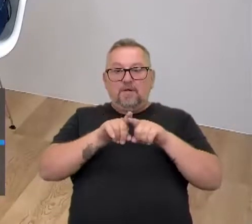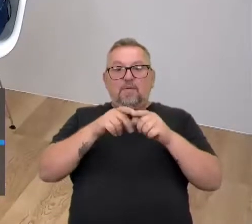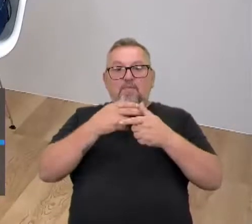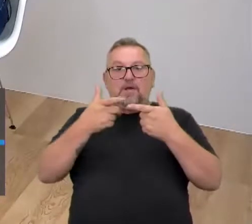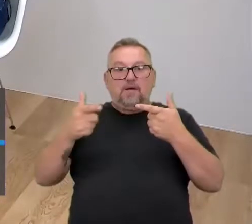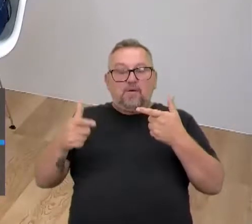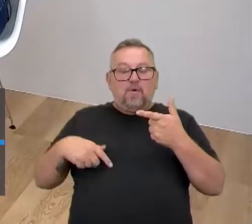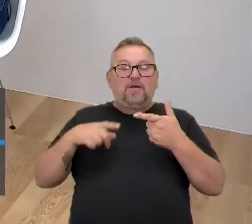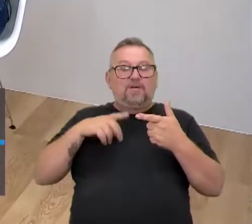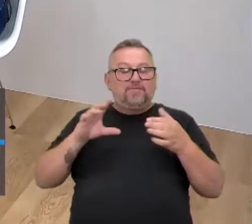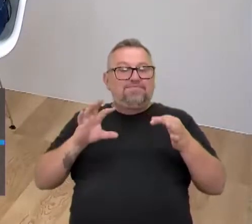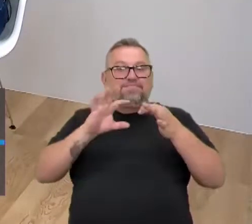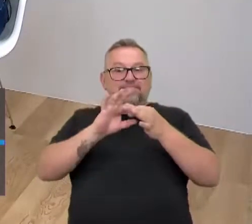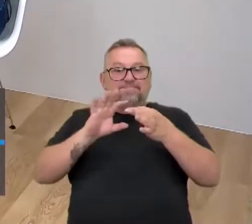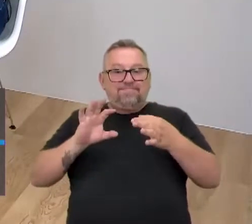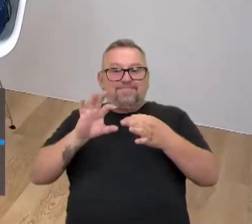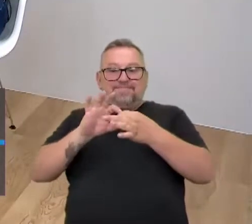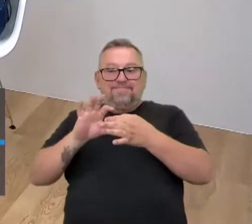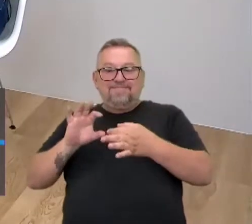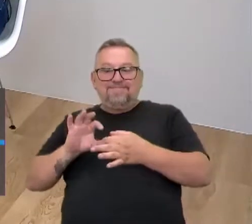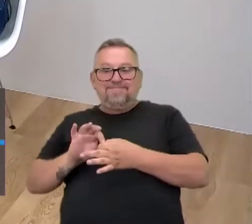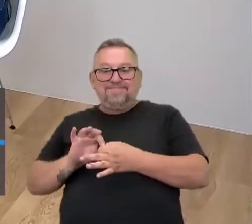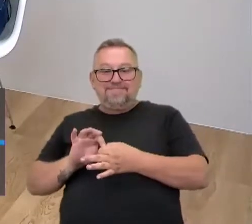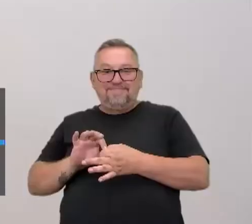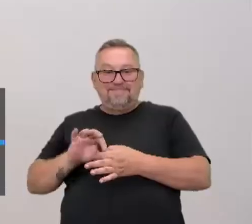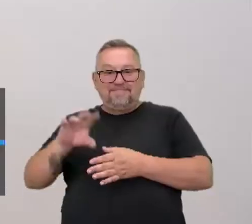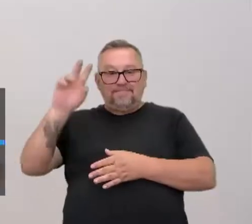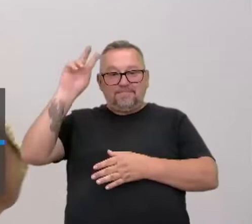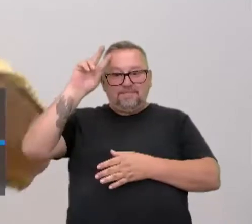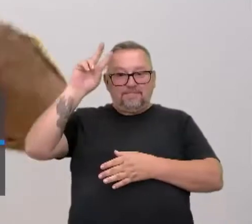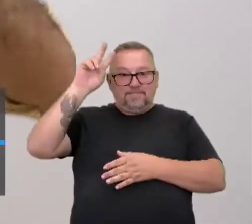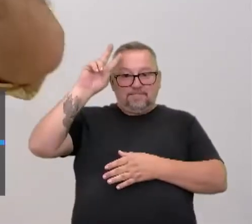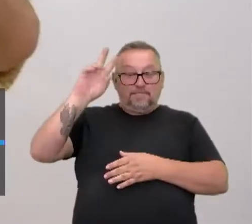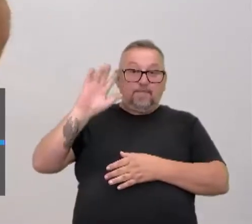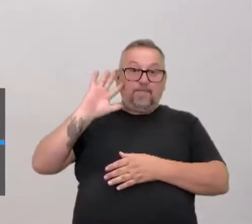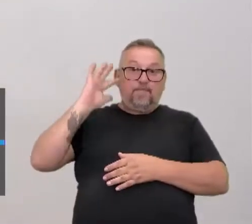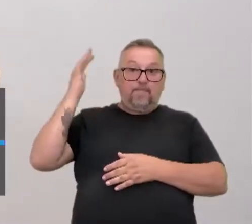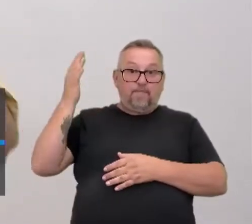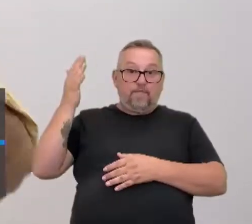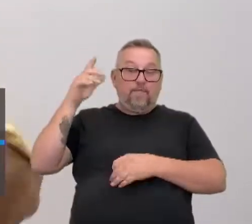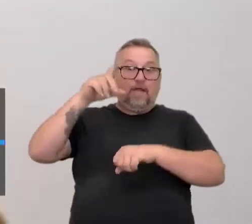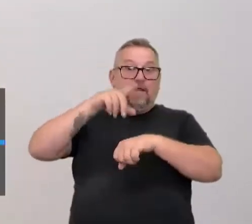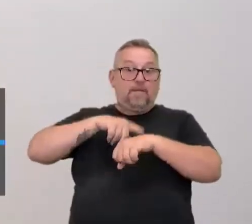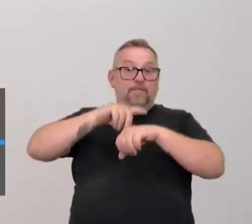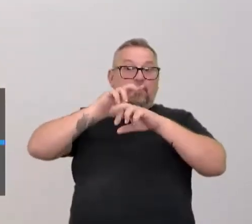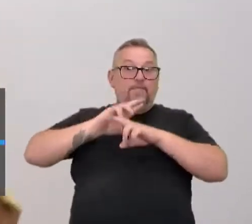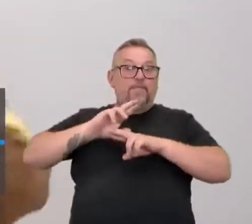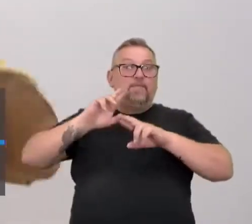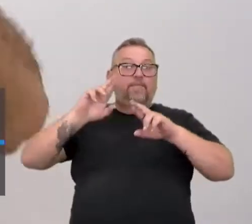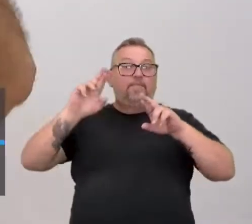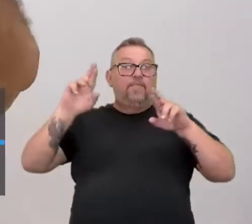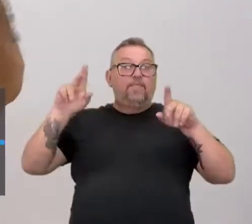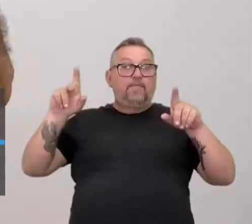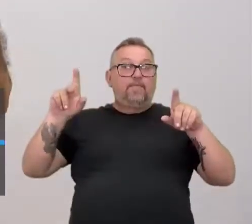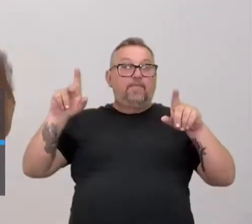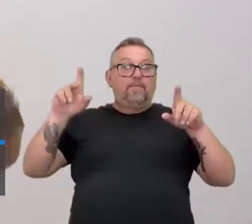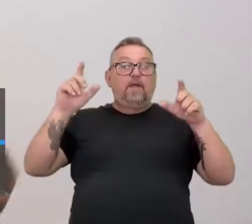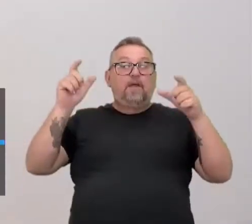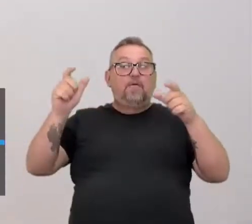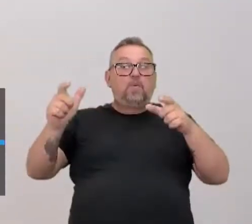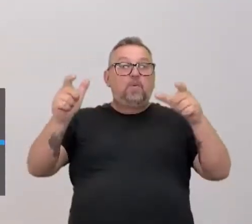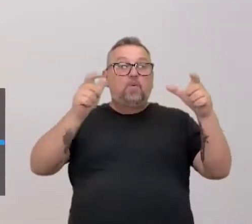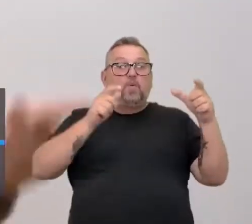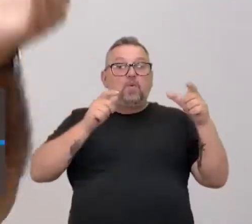vai puxando a outra, Uma coisa vai puxando a outra. Lembrando que isso aconteceu em tempos diferentes e em